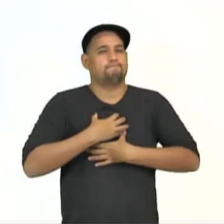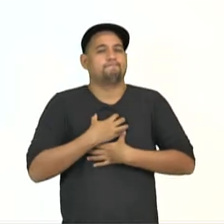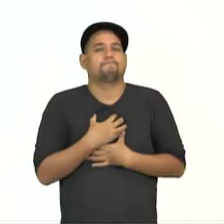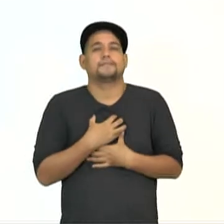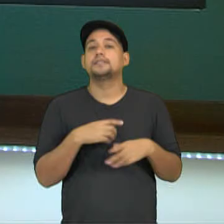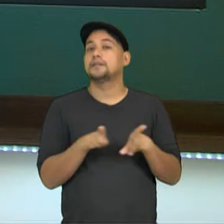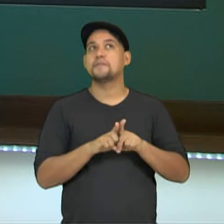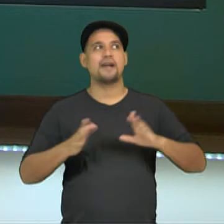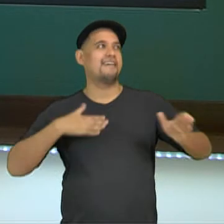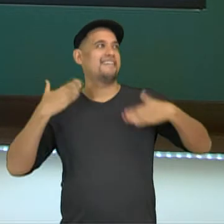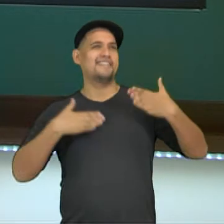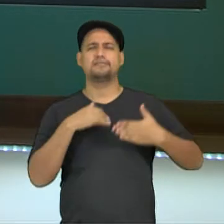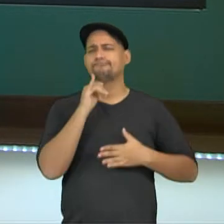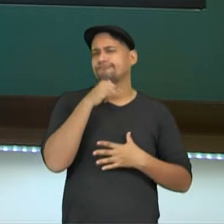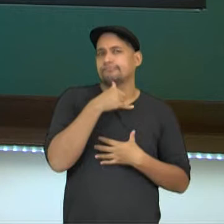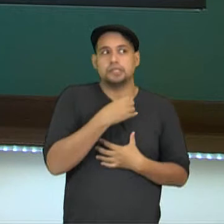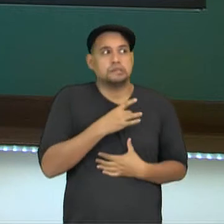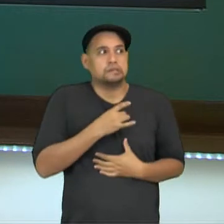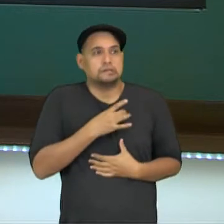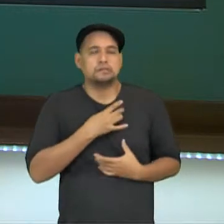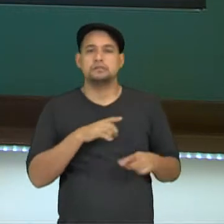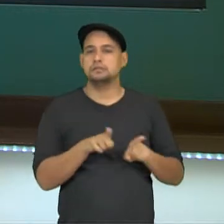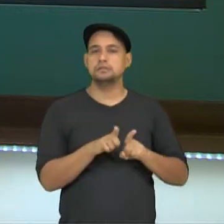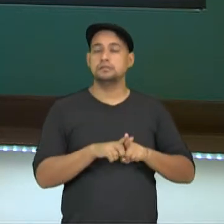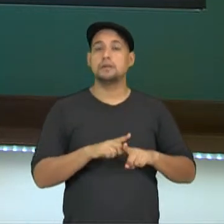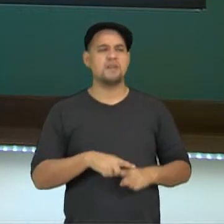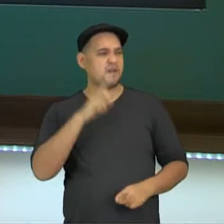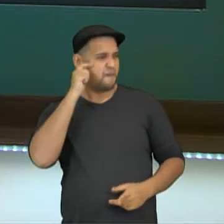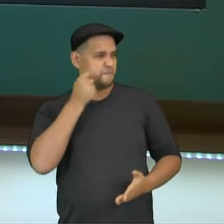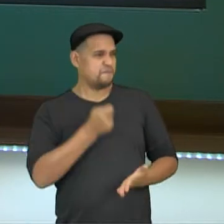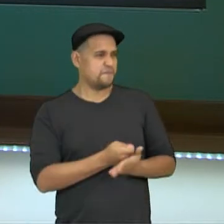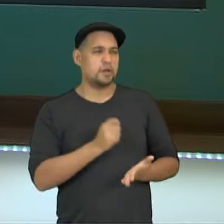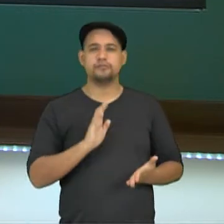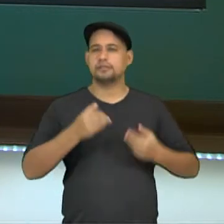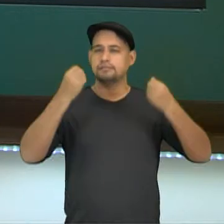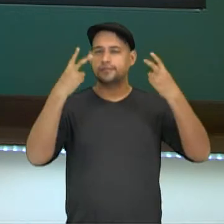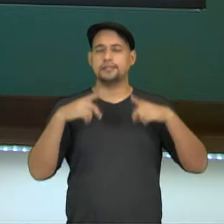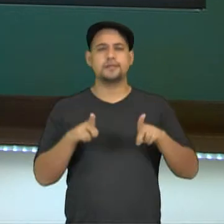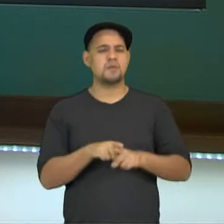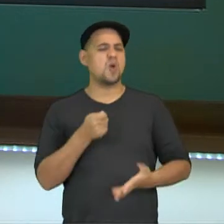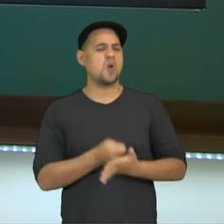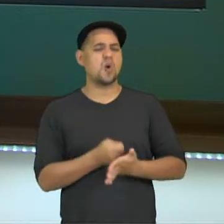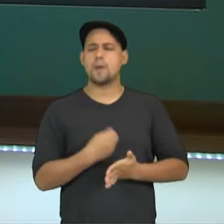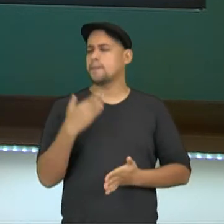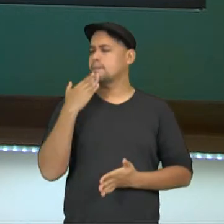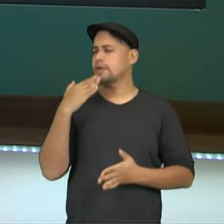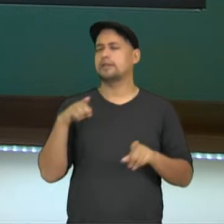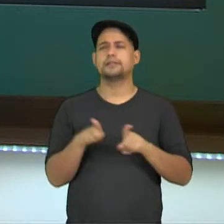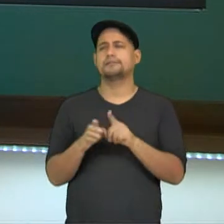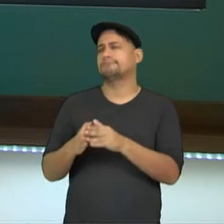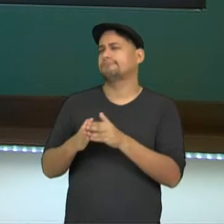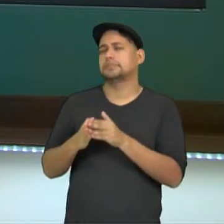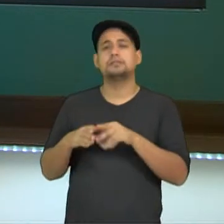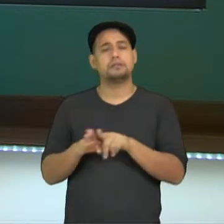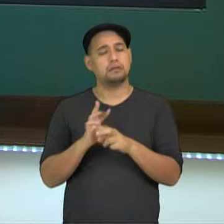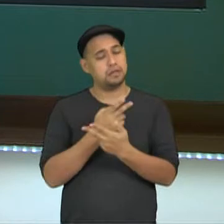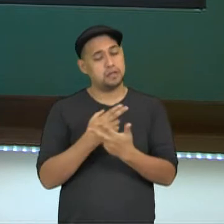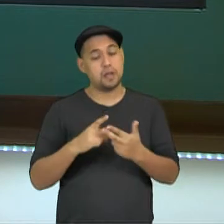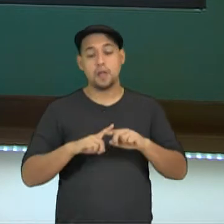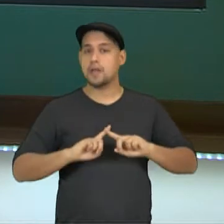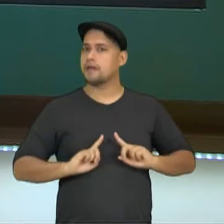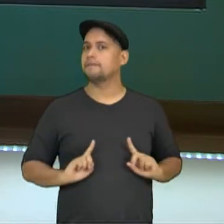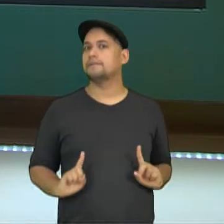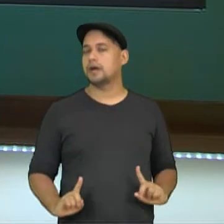sentimento, alegria, tristeza, medo. Imperativas, como eu já comentei, ordem, pedido, apelo. E